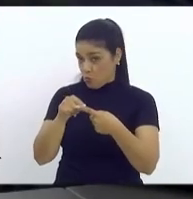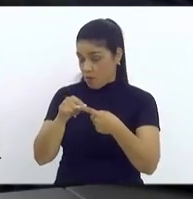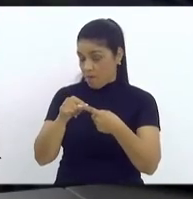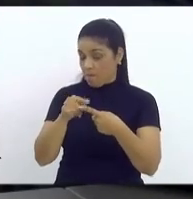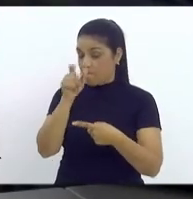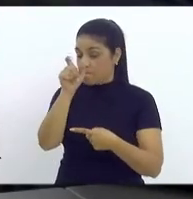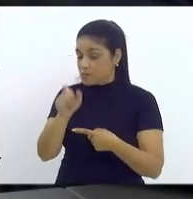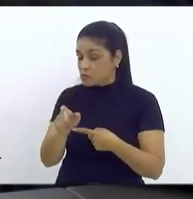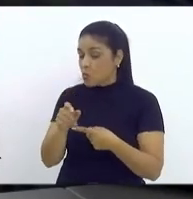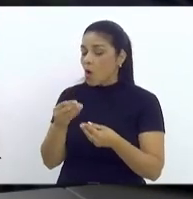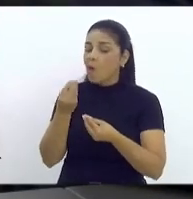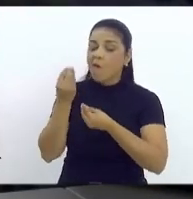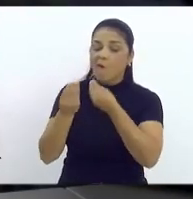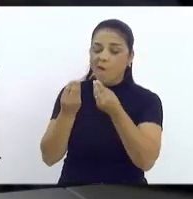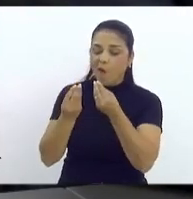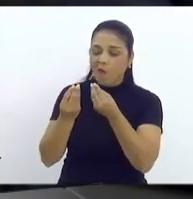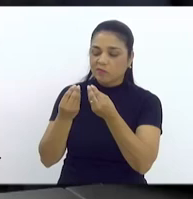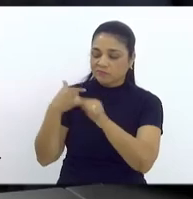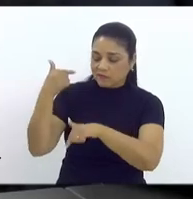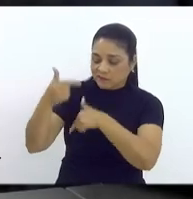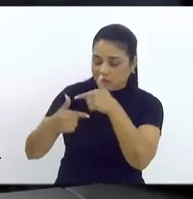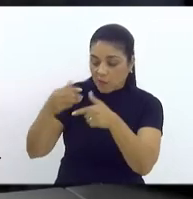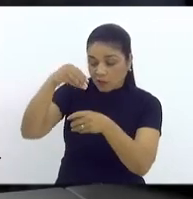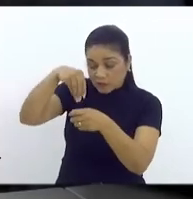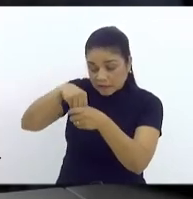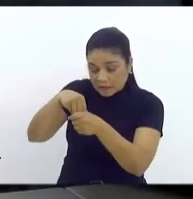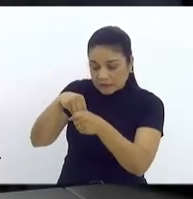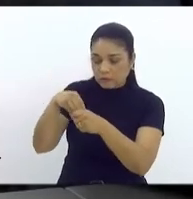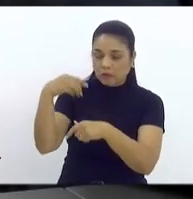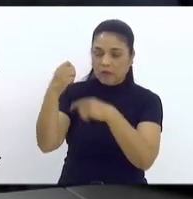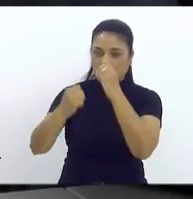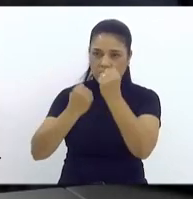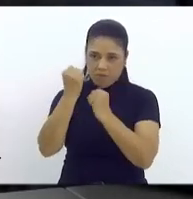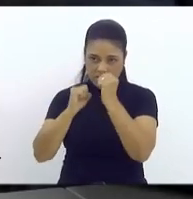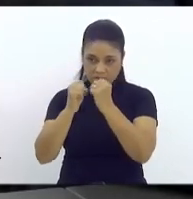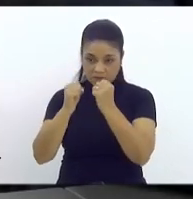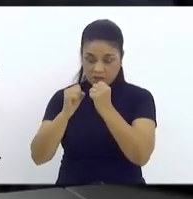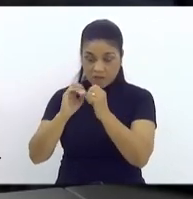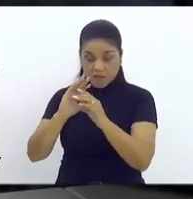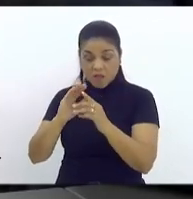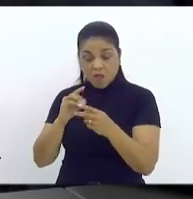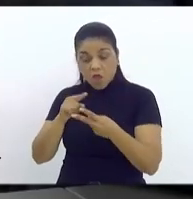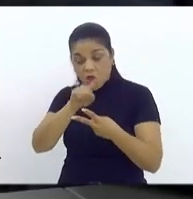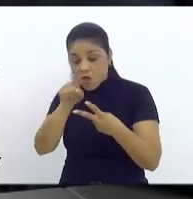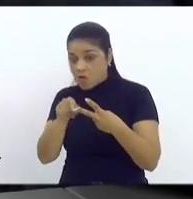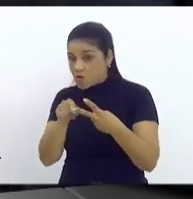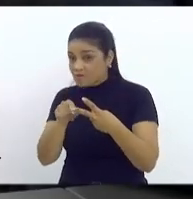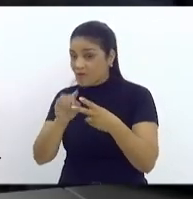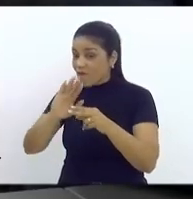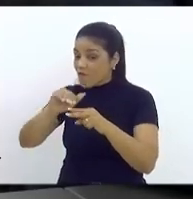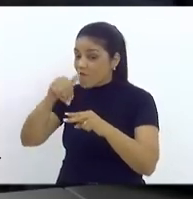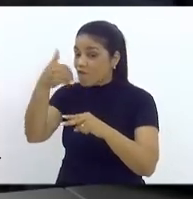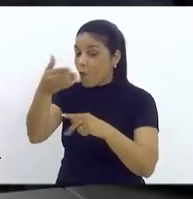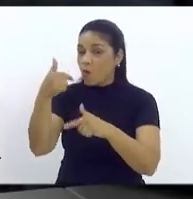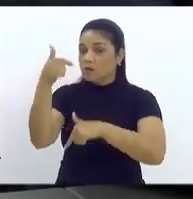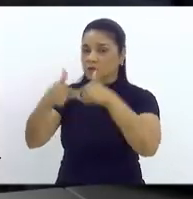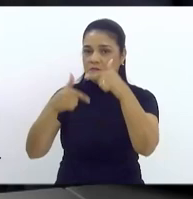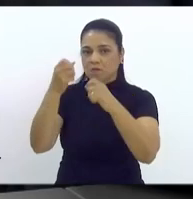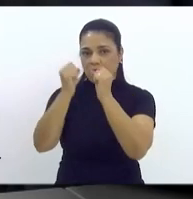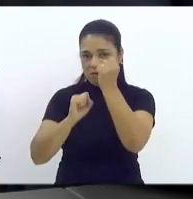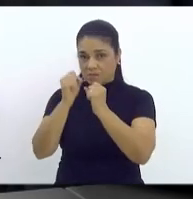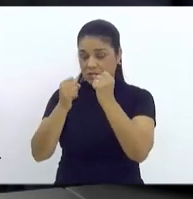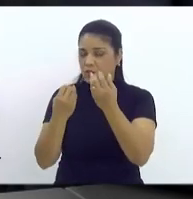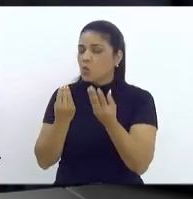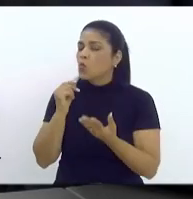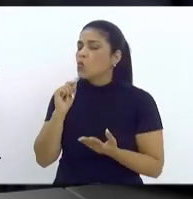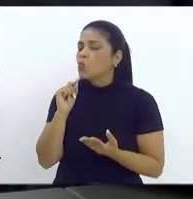como funciona fora. Outra coisa é interna. Então, nós temos que ver o que aconteceu para a Genésia esses anos todos,